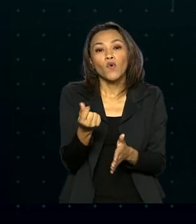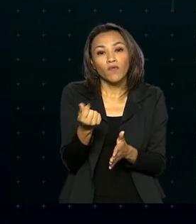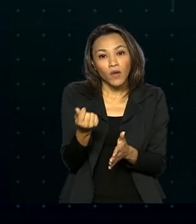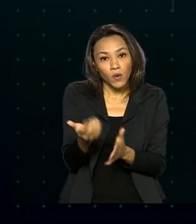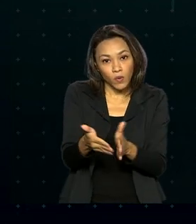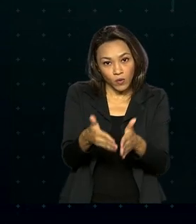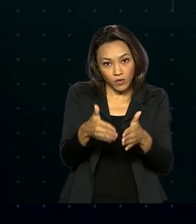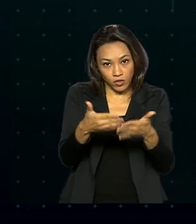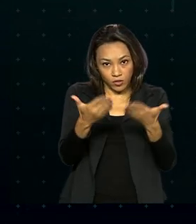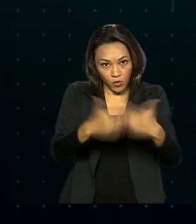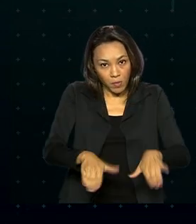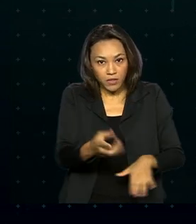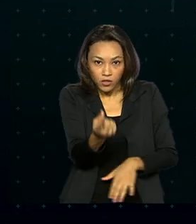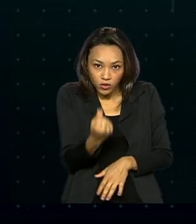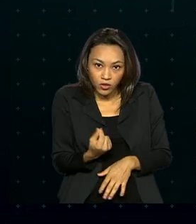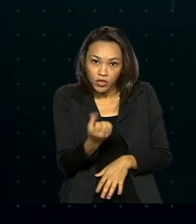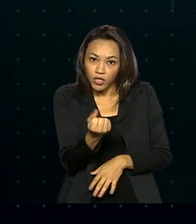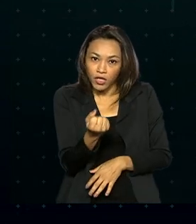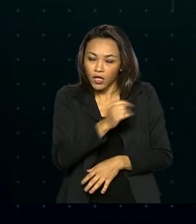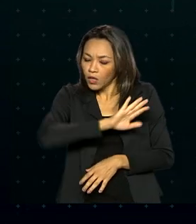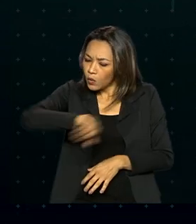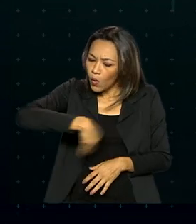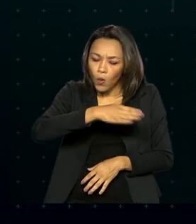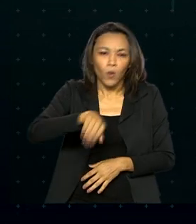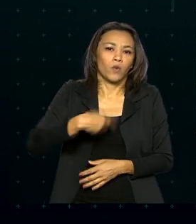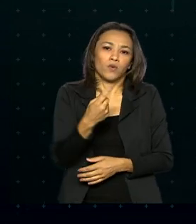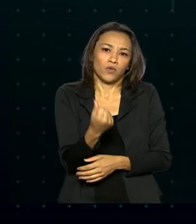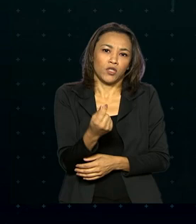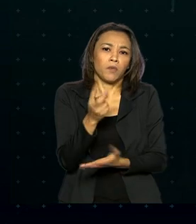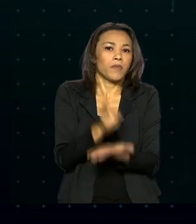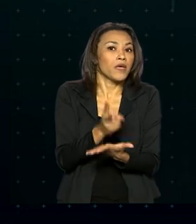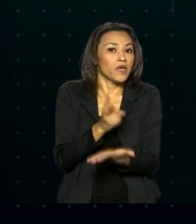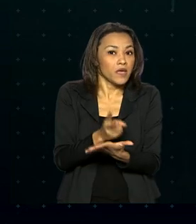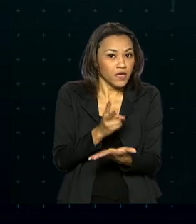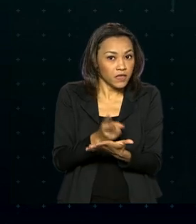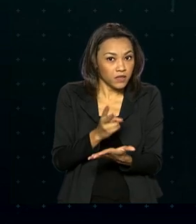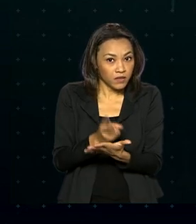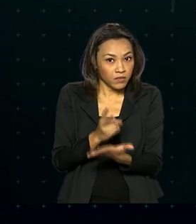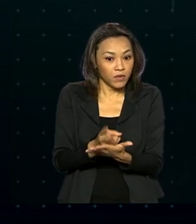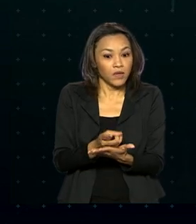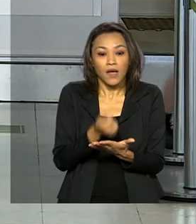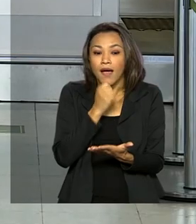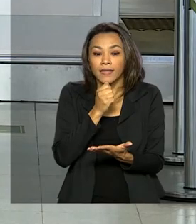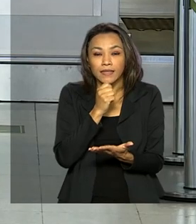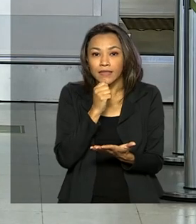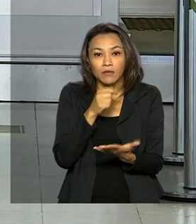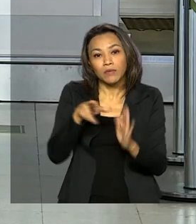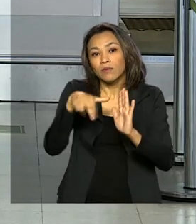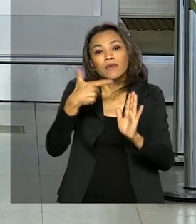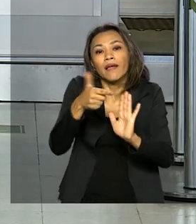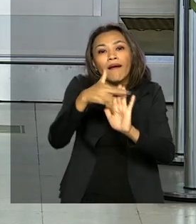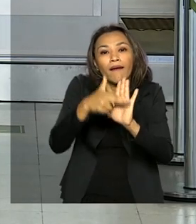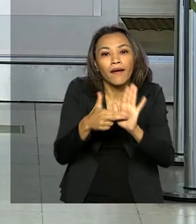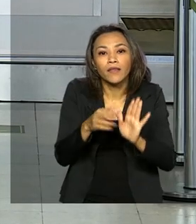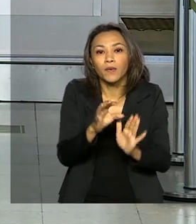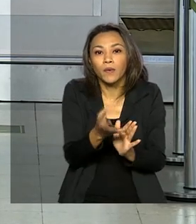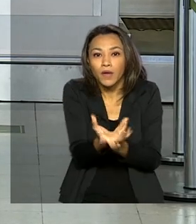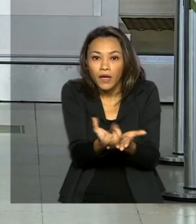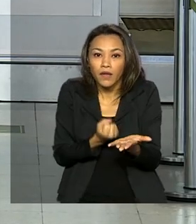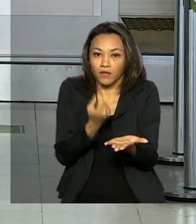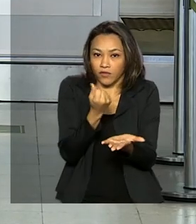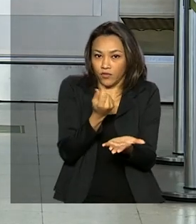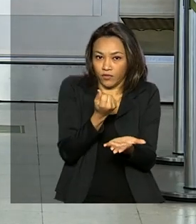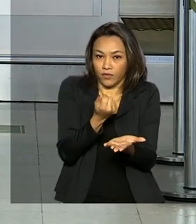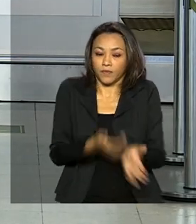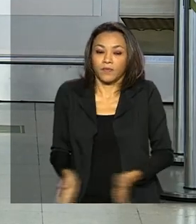ser devolvida integralmente, mesmo que a passagem seja do tipo não reembolsável. Essa flexibilidade que foi